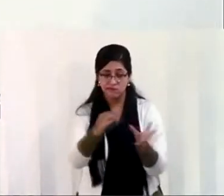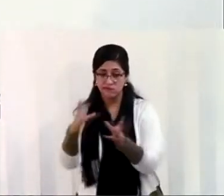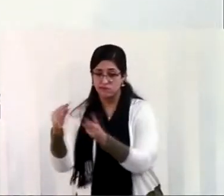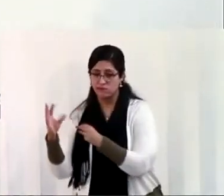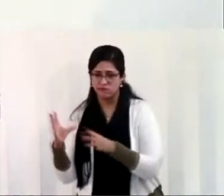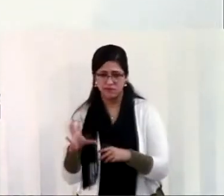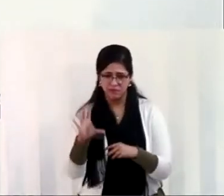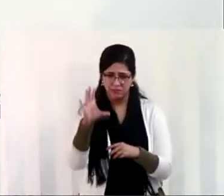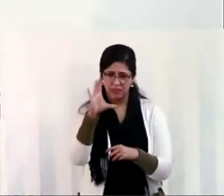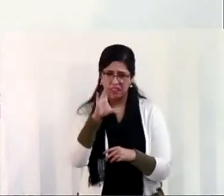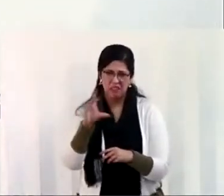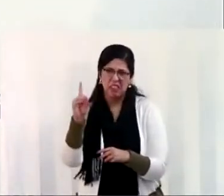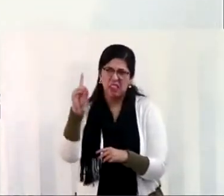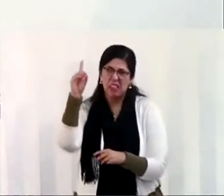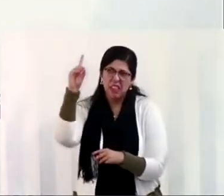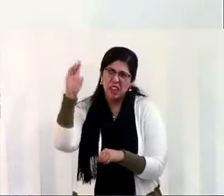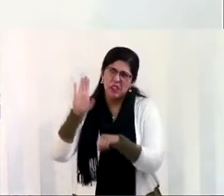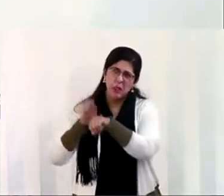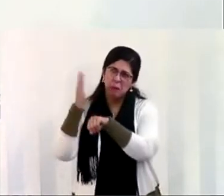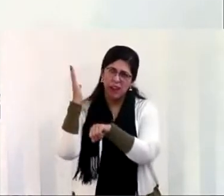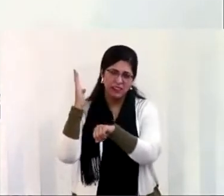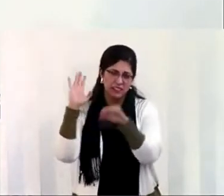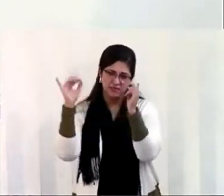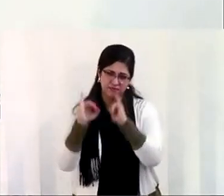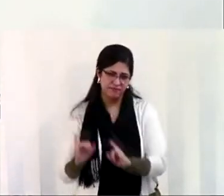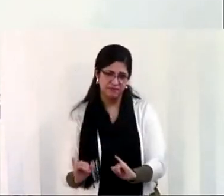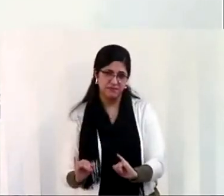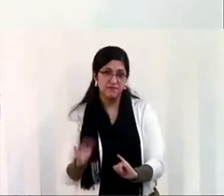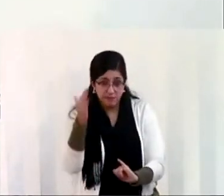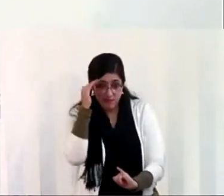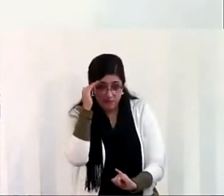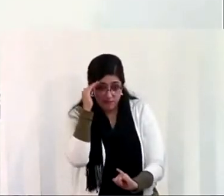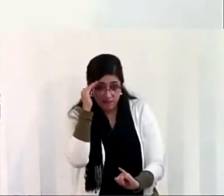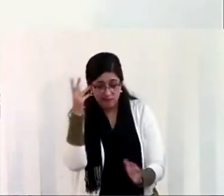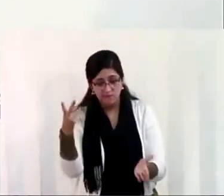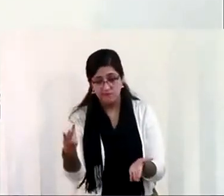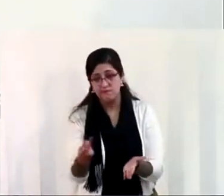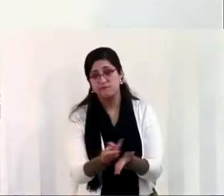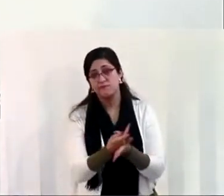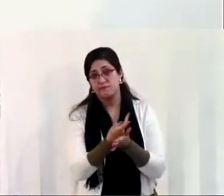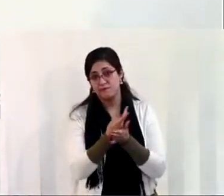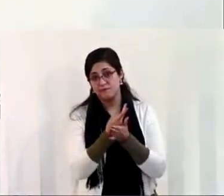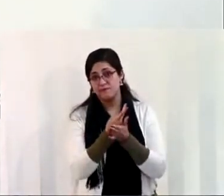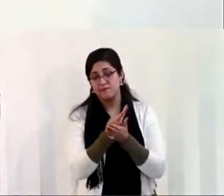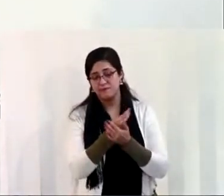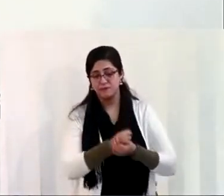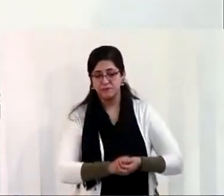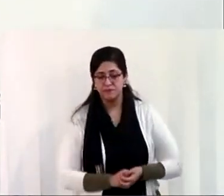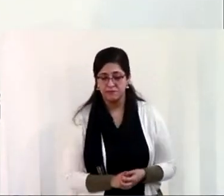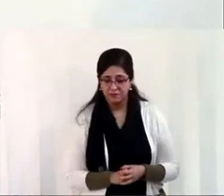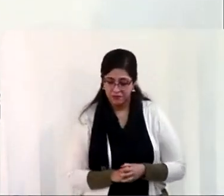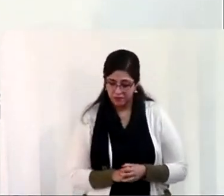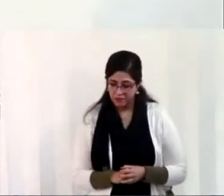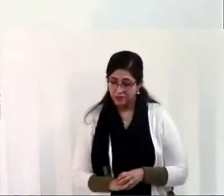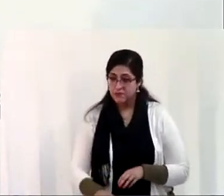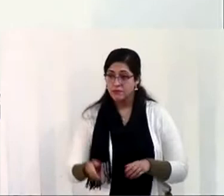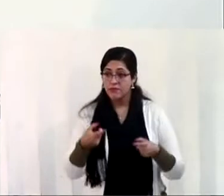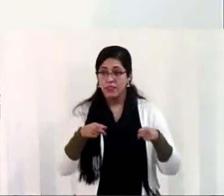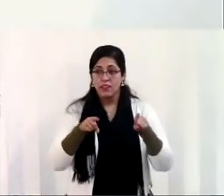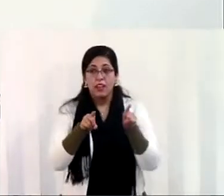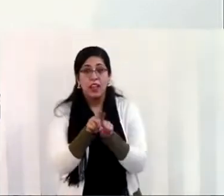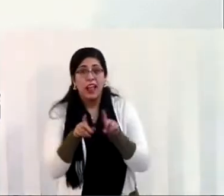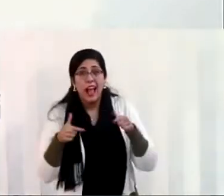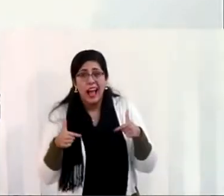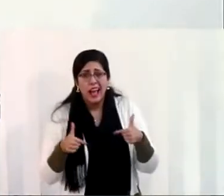Deus é só mais um Deus. E não era para ser assim. Então a luta de Jeremias é muito grande,